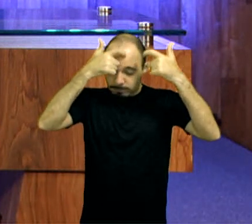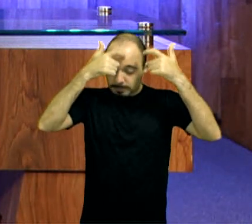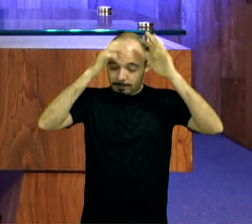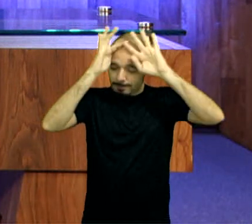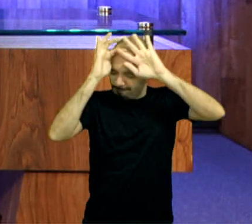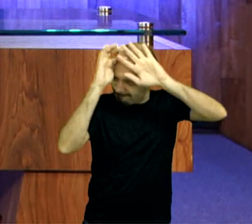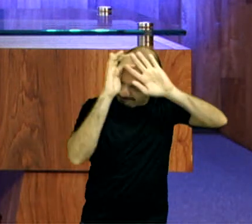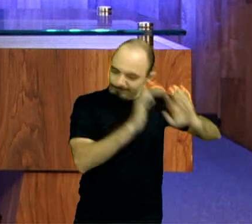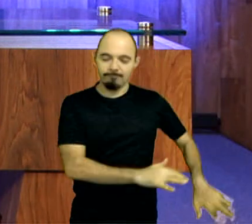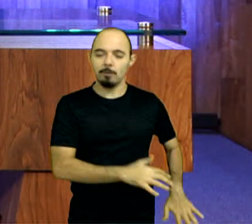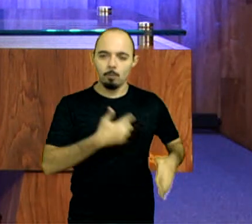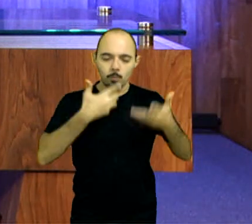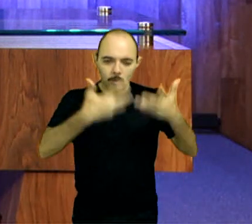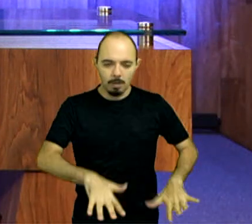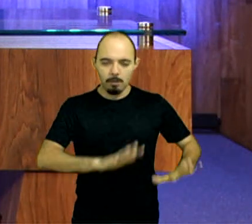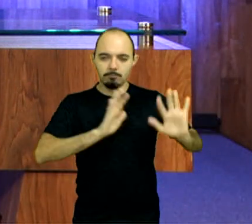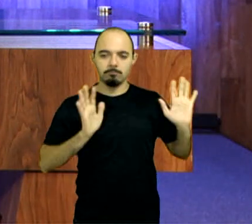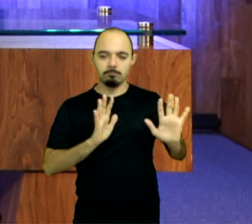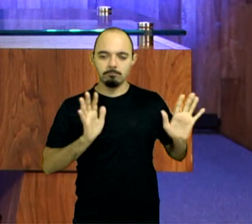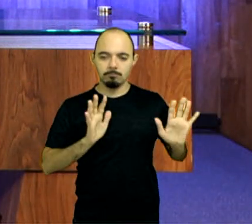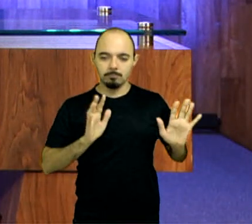Vontade de falar algumas coisas, não.